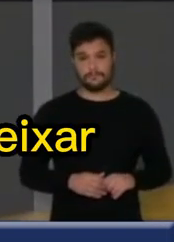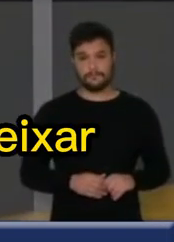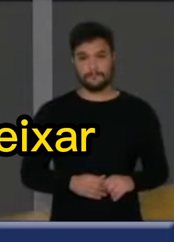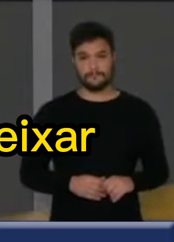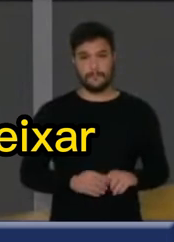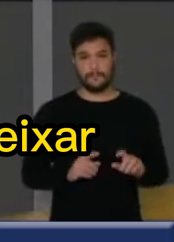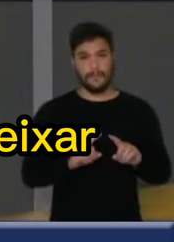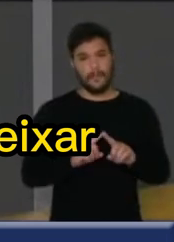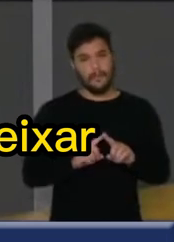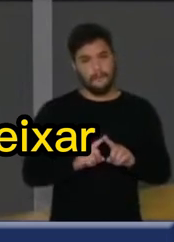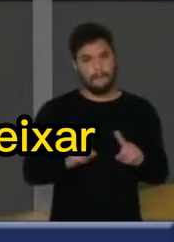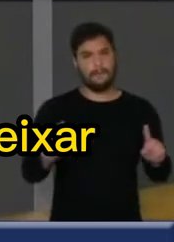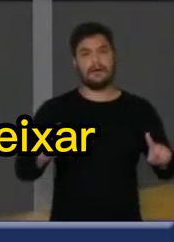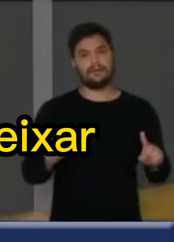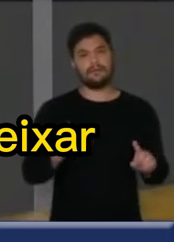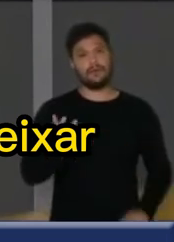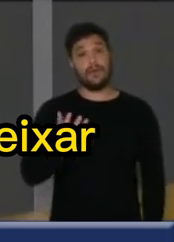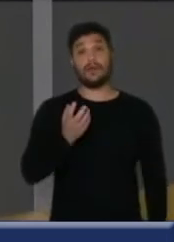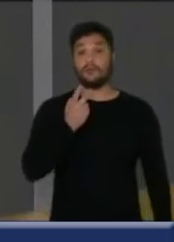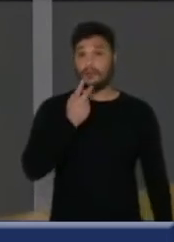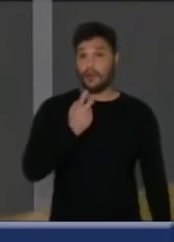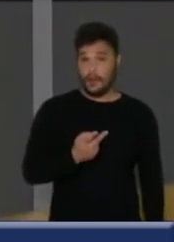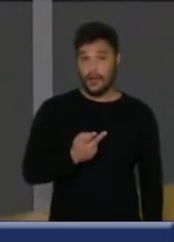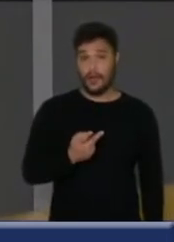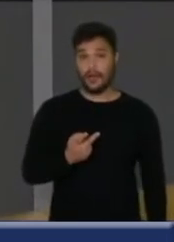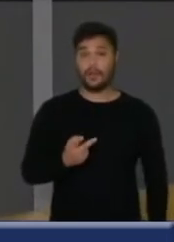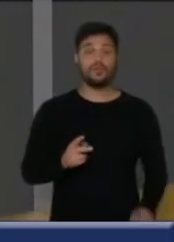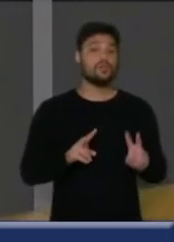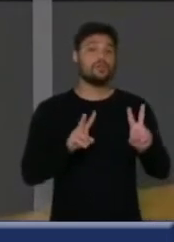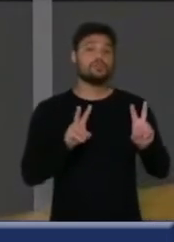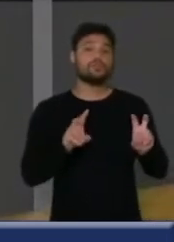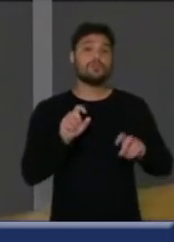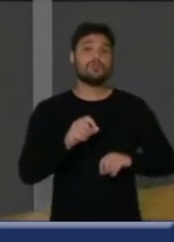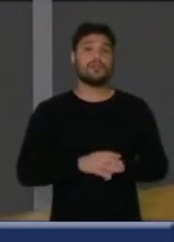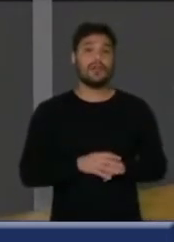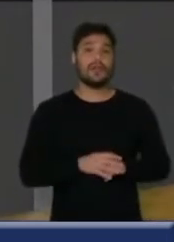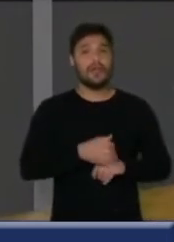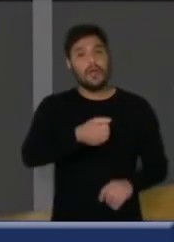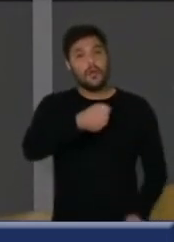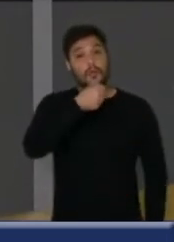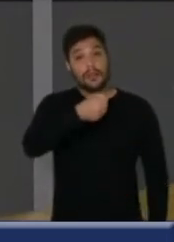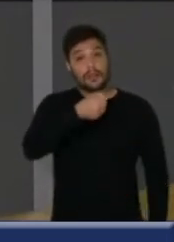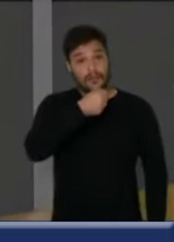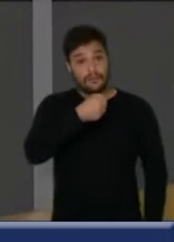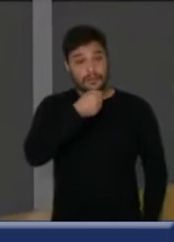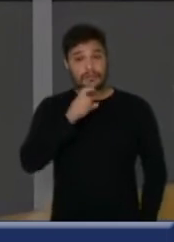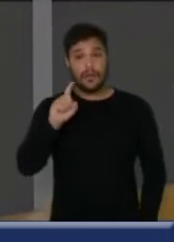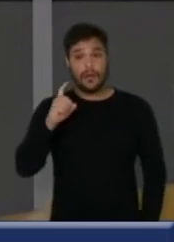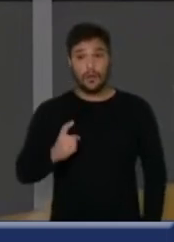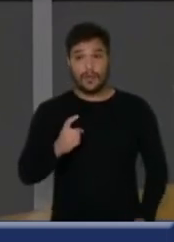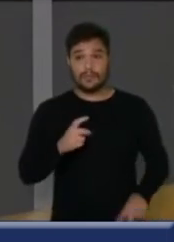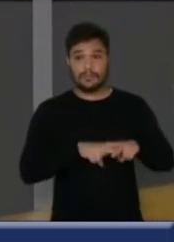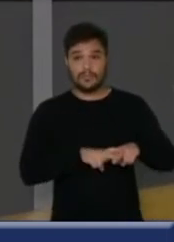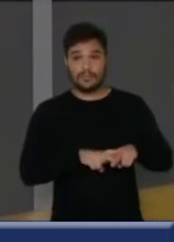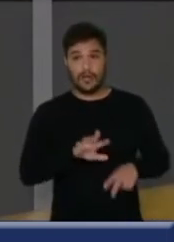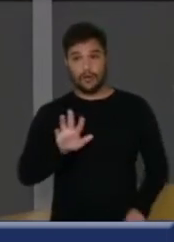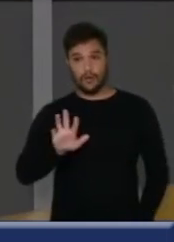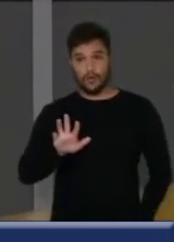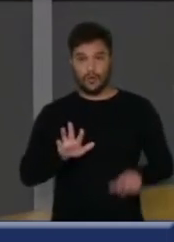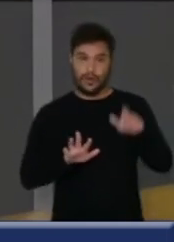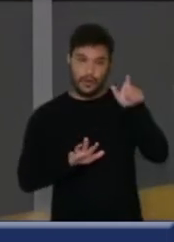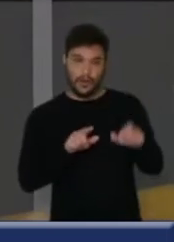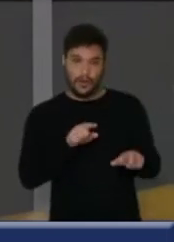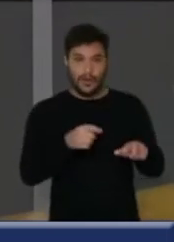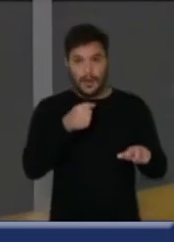poderia também deixar aqui de falar a respeito de uma entrevista que o ex-presidiário Lula deu para o